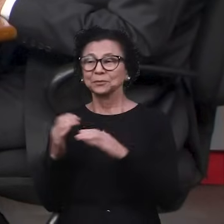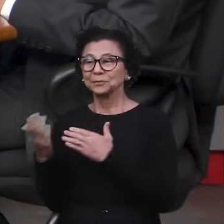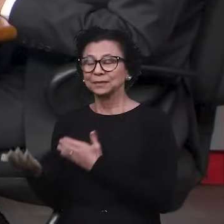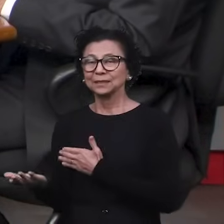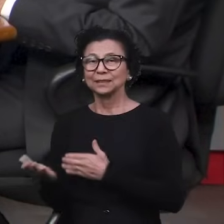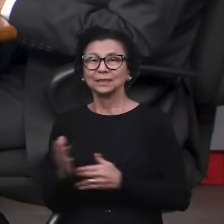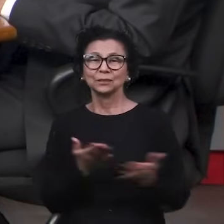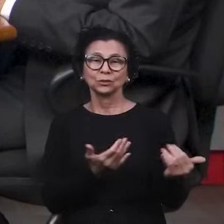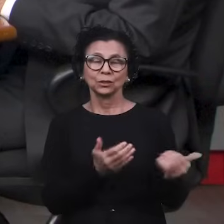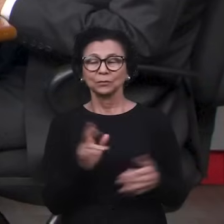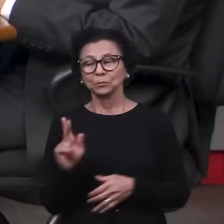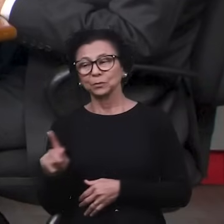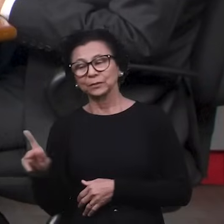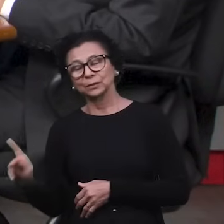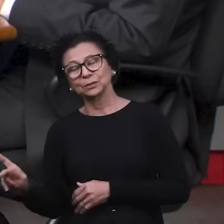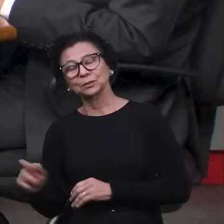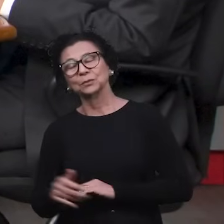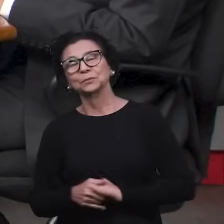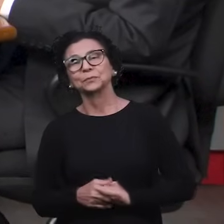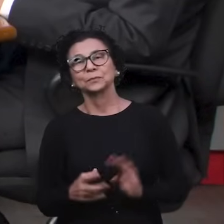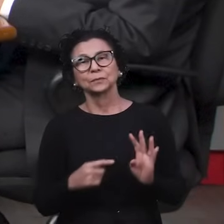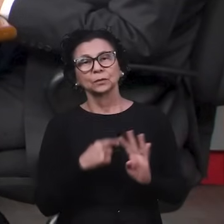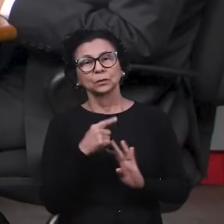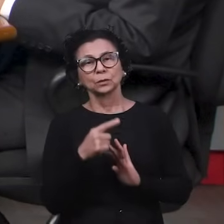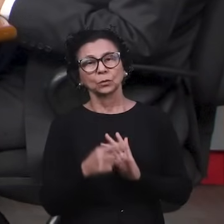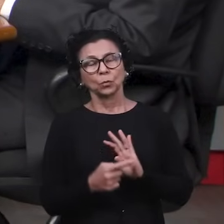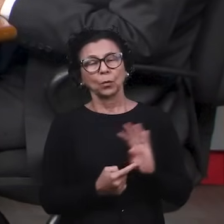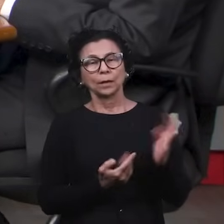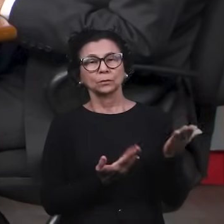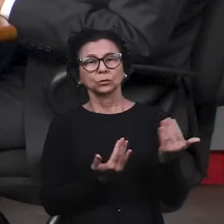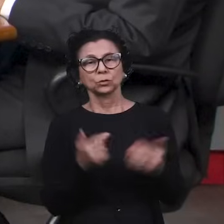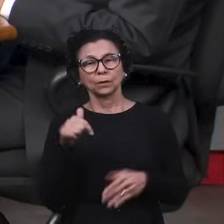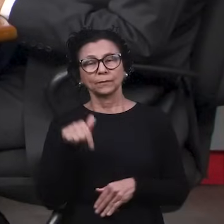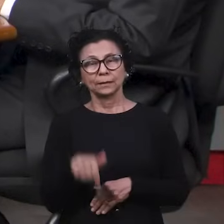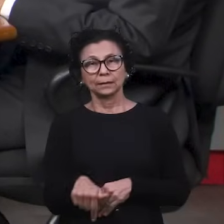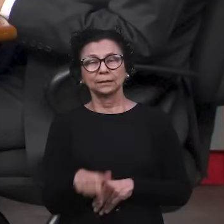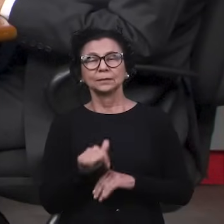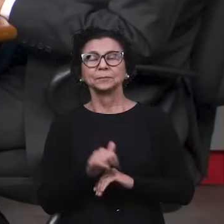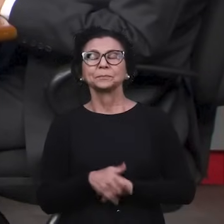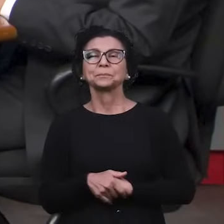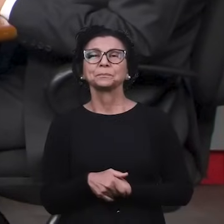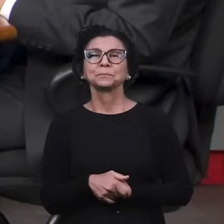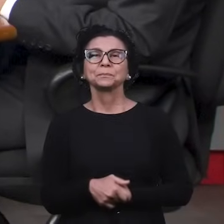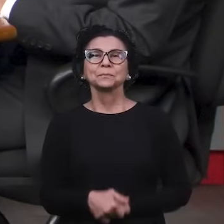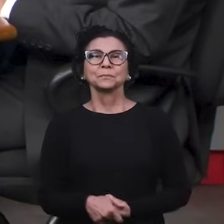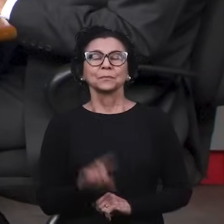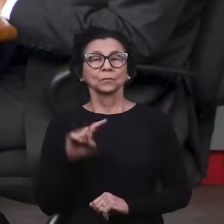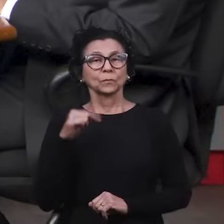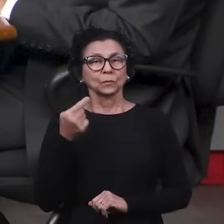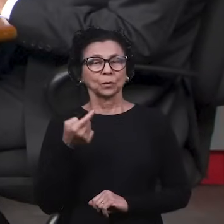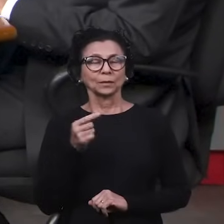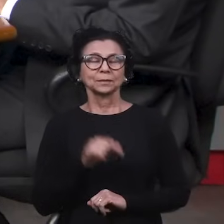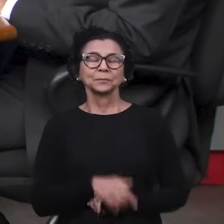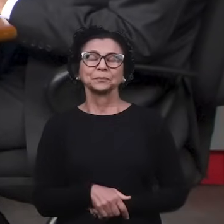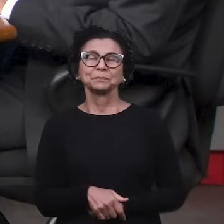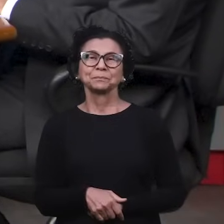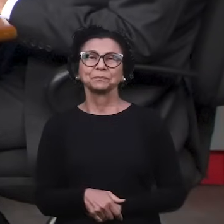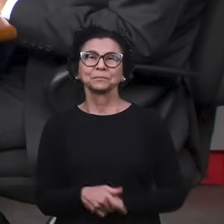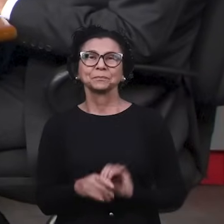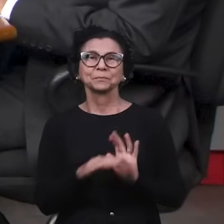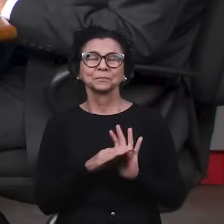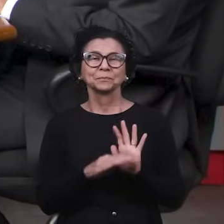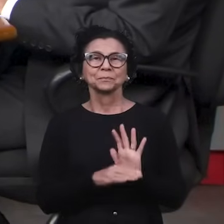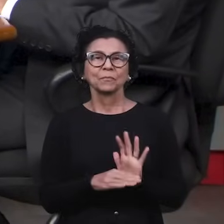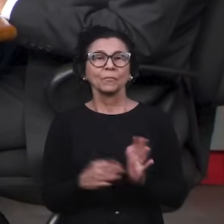jovem presente. Então nós vamos ter 4 aqui à mesa, né? E vai ser uma bênção muito grande para nós aqui, a nossa programação. Mas hoje, eu quero